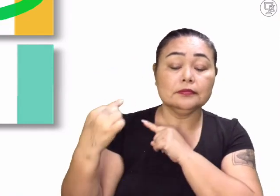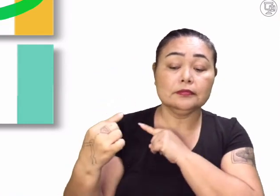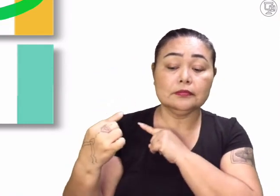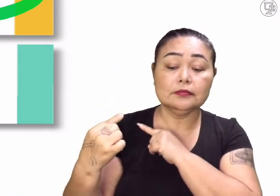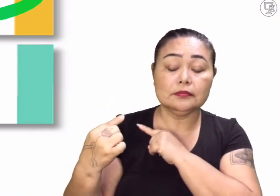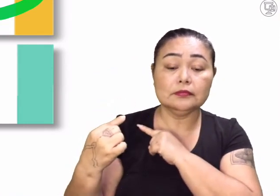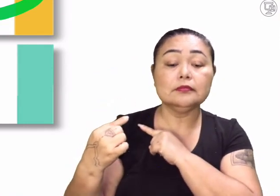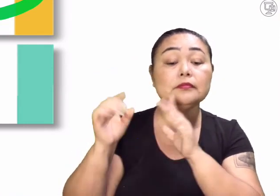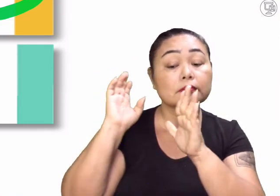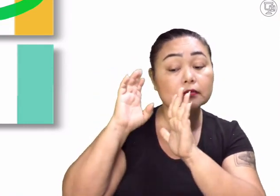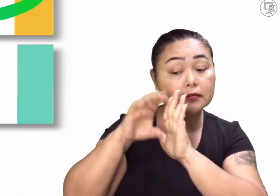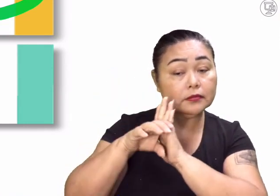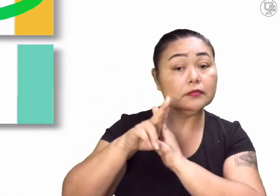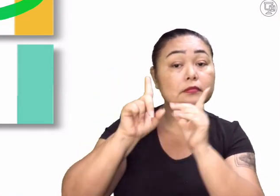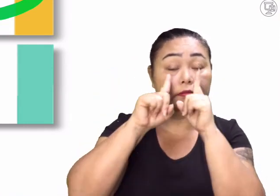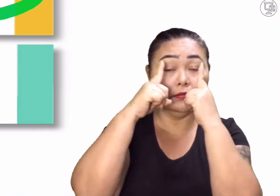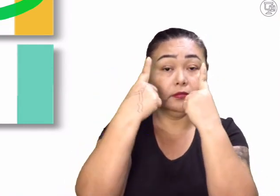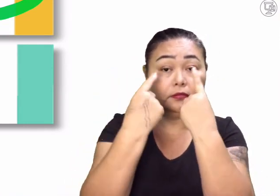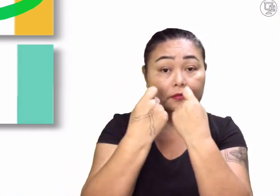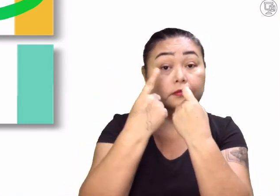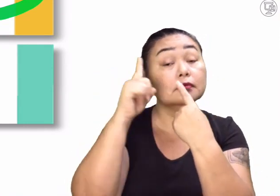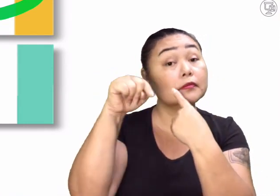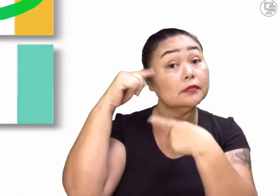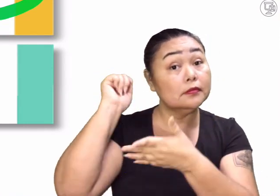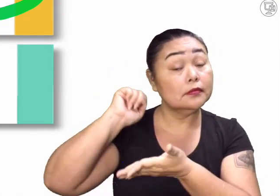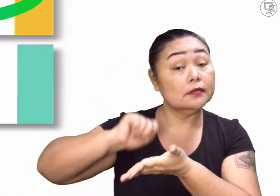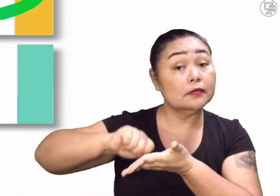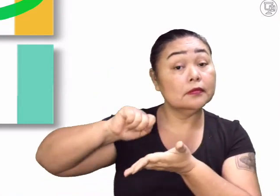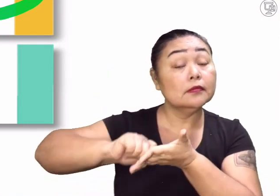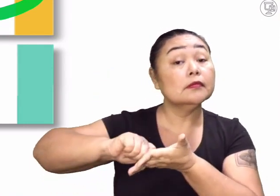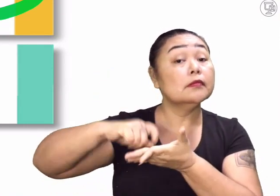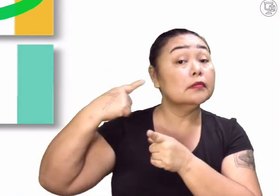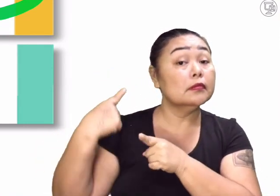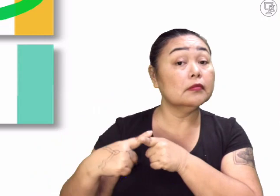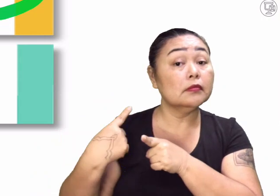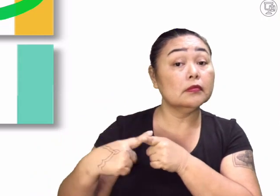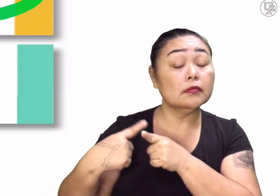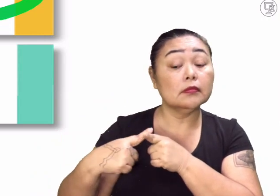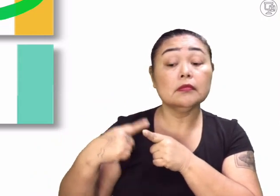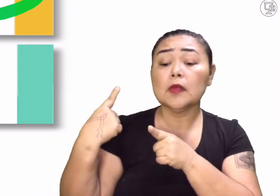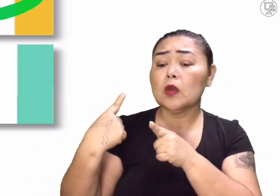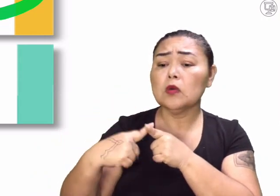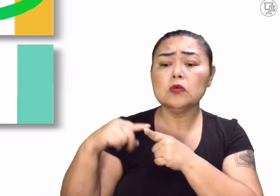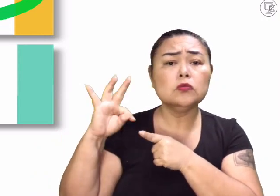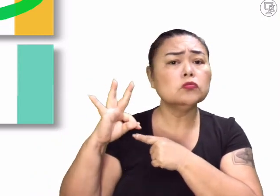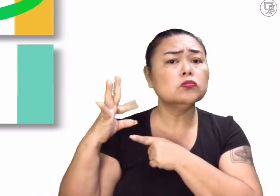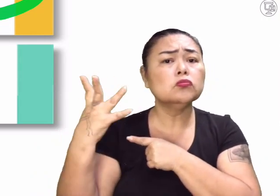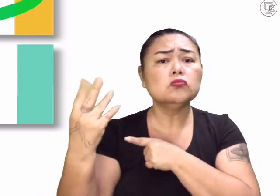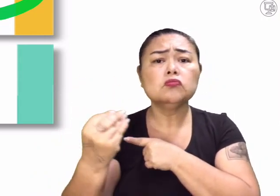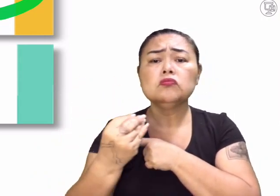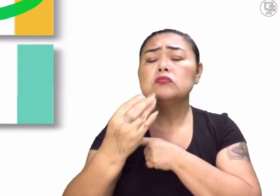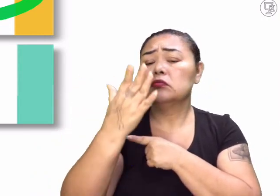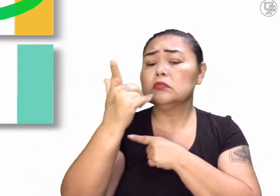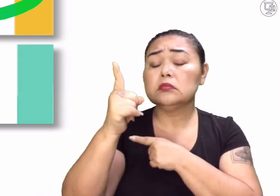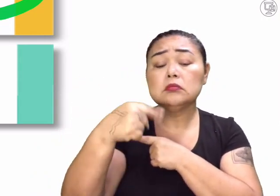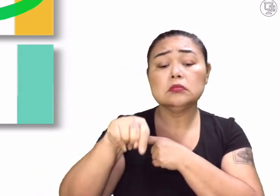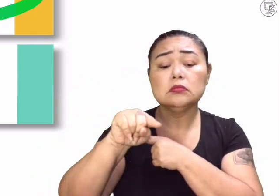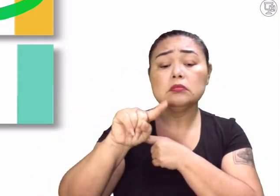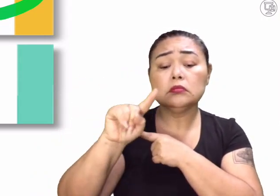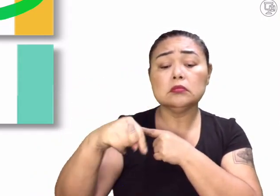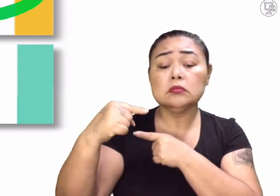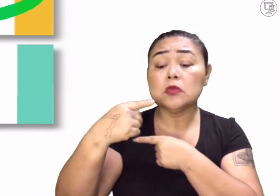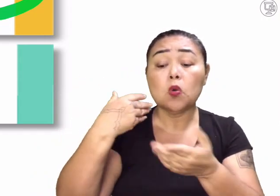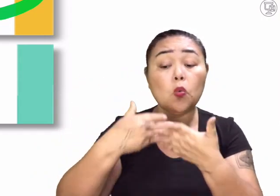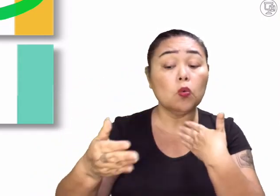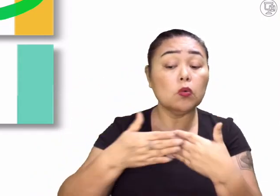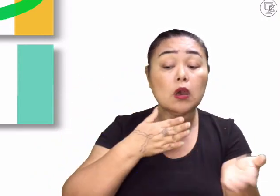Porque esses conceitos, eles são interessantes para anotar, porque eles são universais. Exato. Tá se tratando de